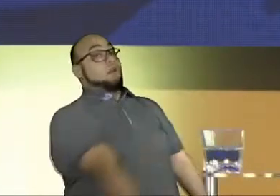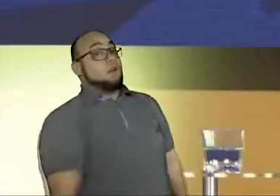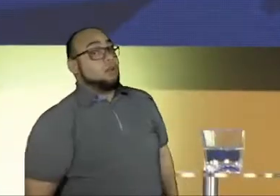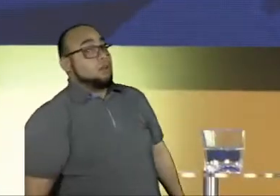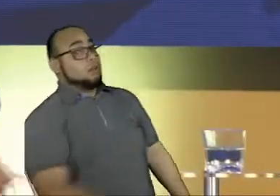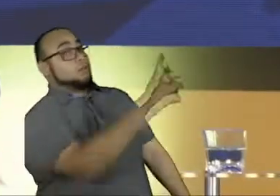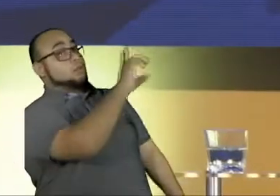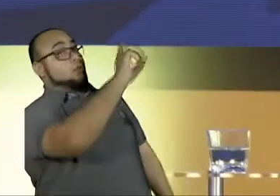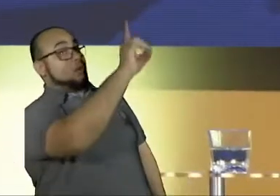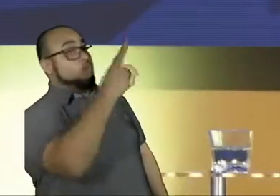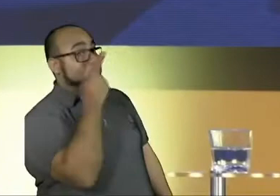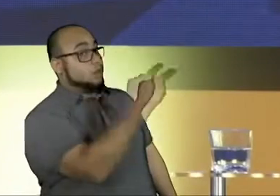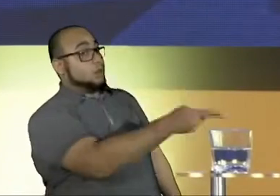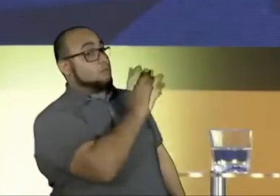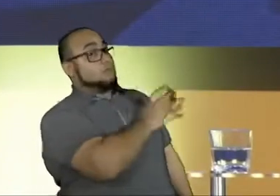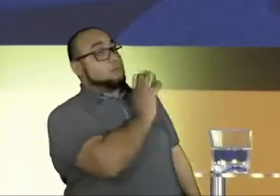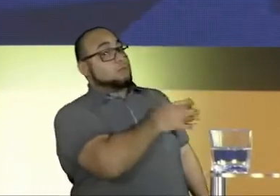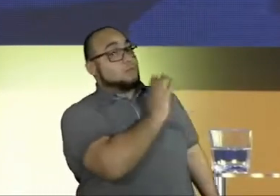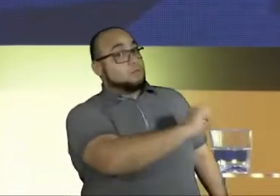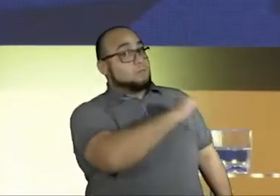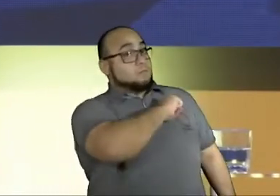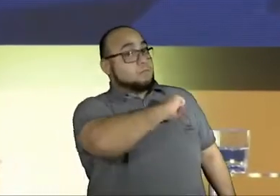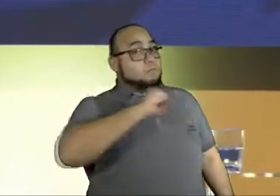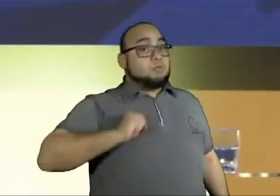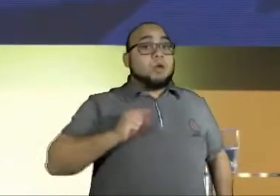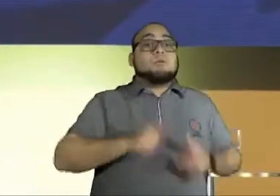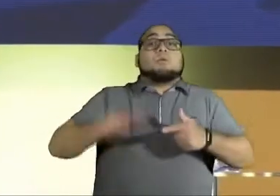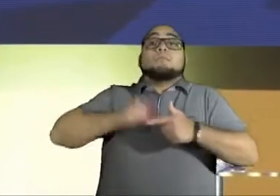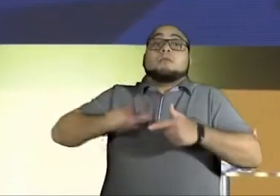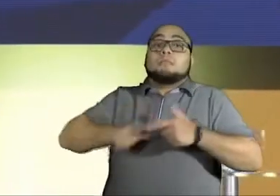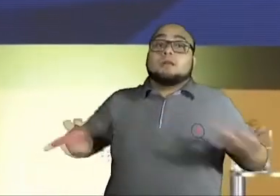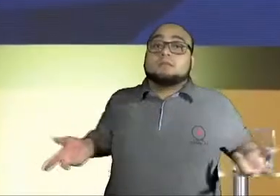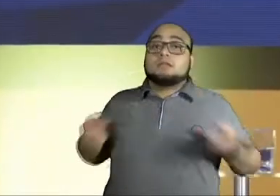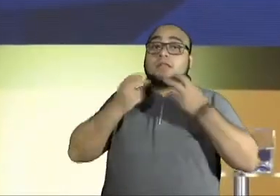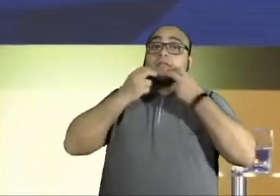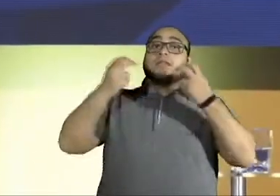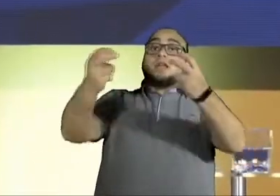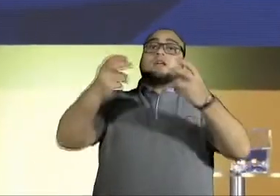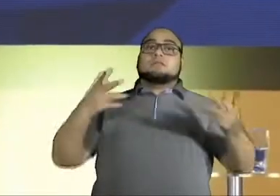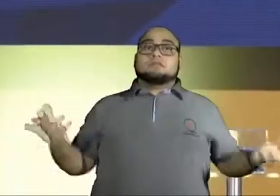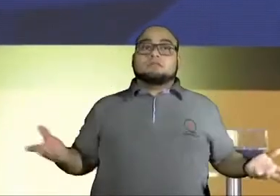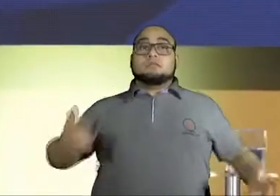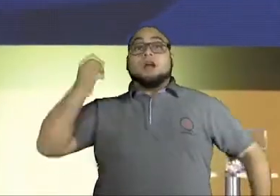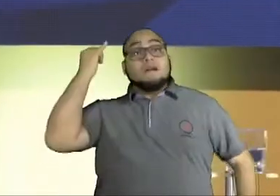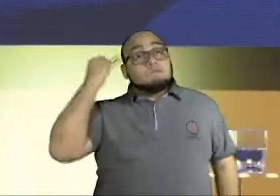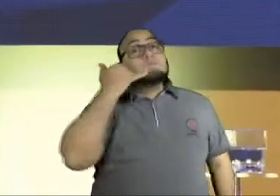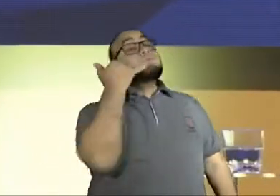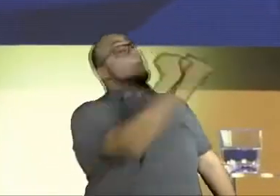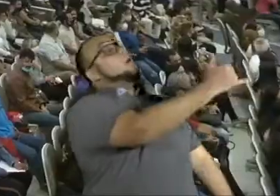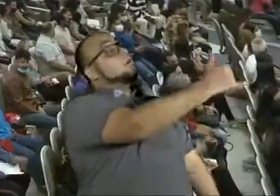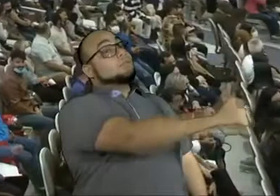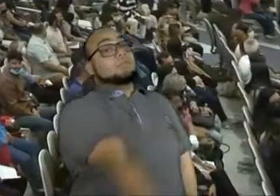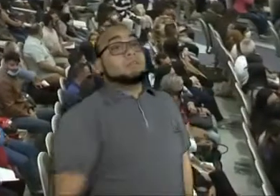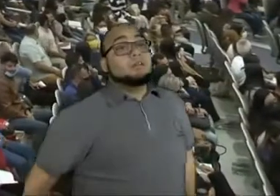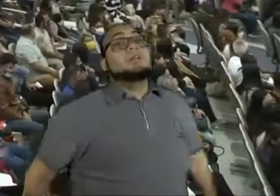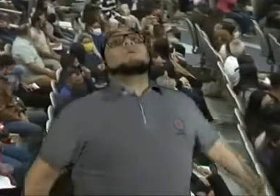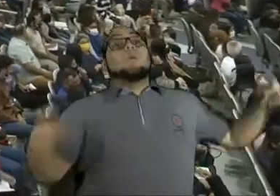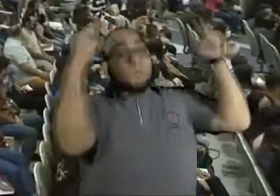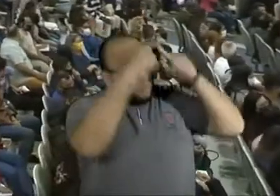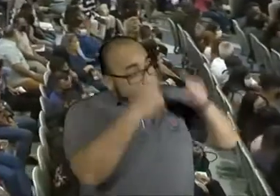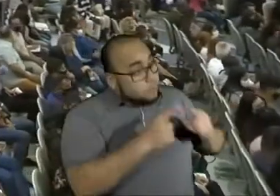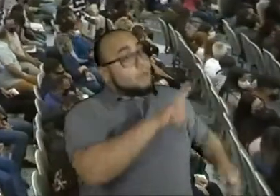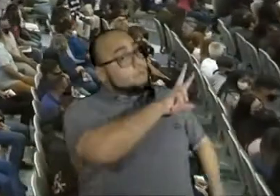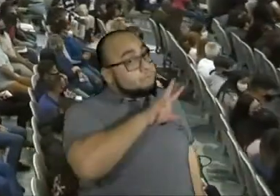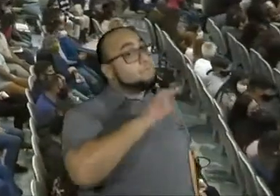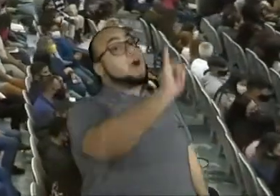coração de Samuel, que problema tem eu elevar a voz? Olhe para quem está ao seu lado e diga, vai se cumprir